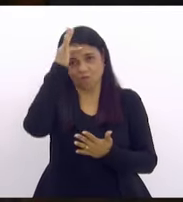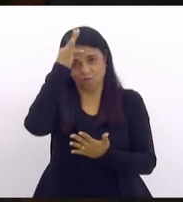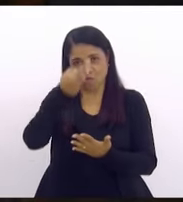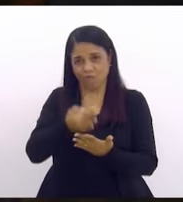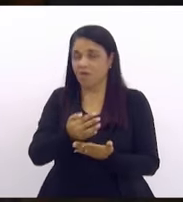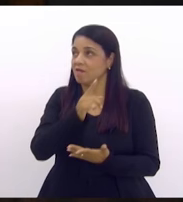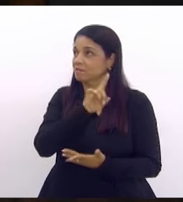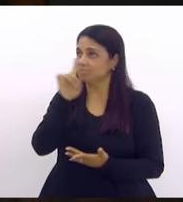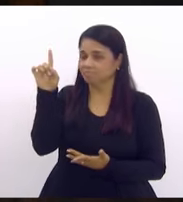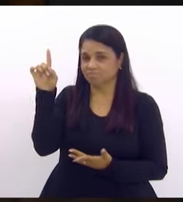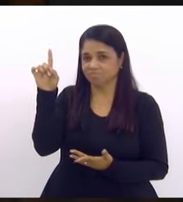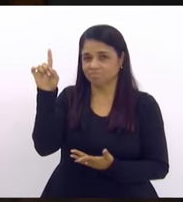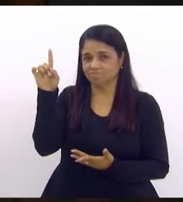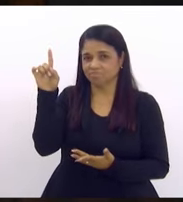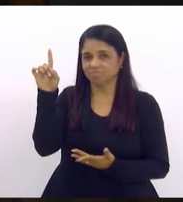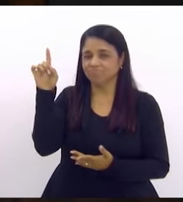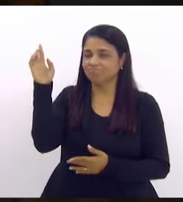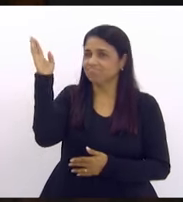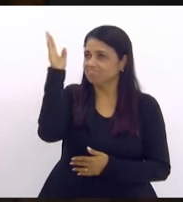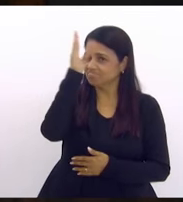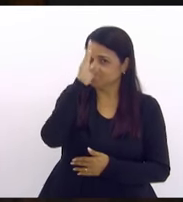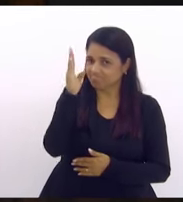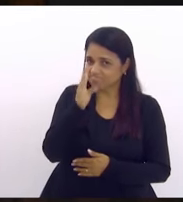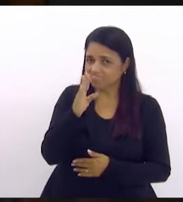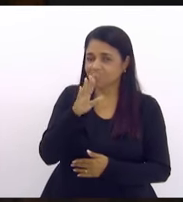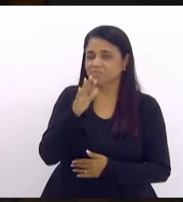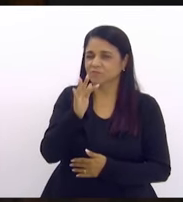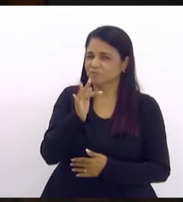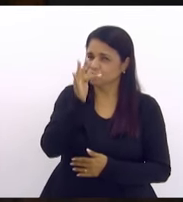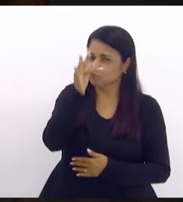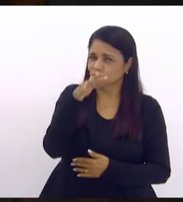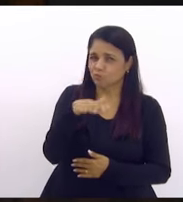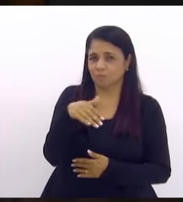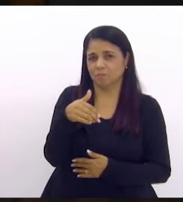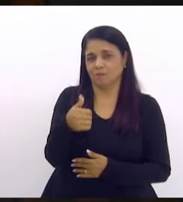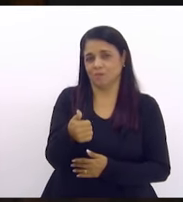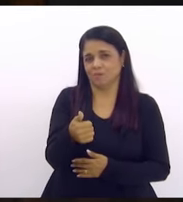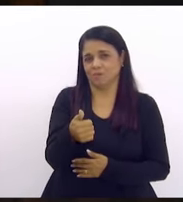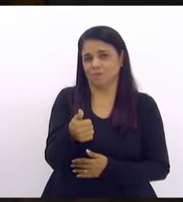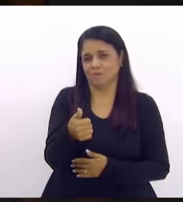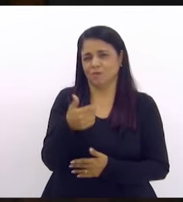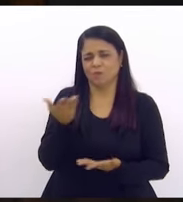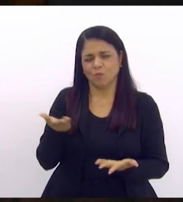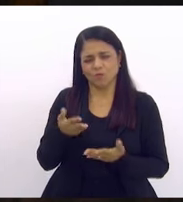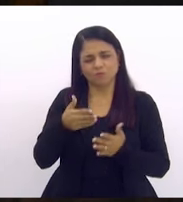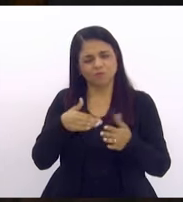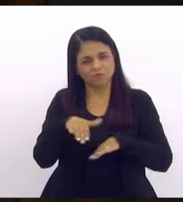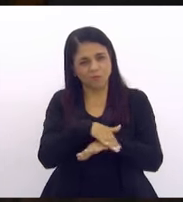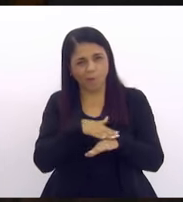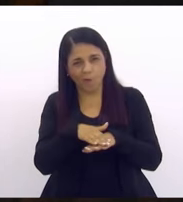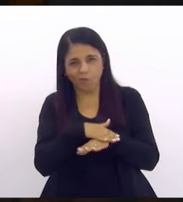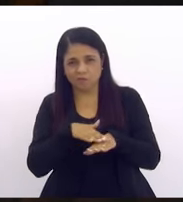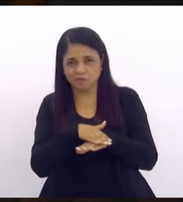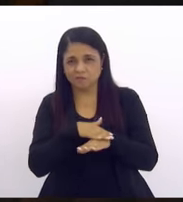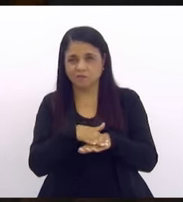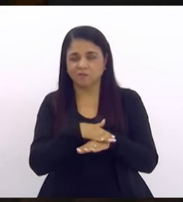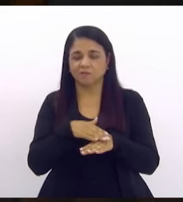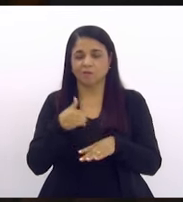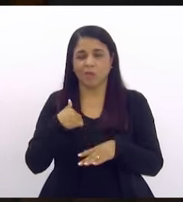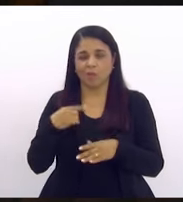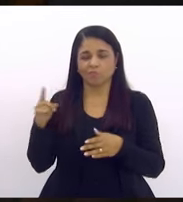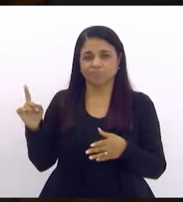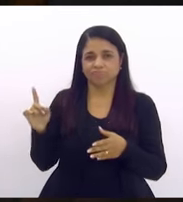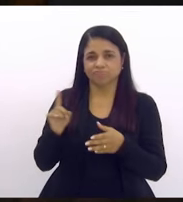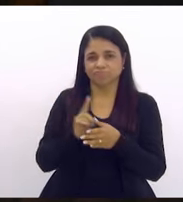que Nossa nação teremos dias melhores a gente hoje estava conversando sobre isso aqui eu faço parte